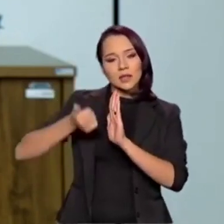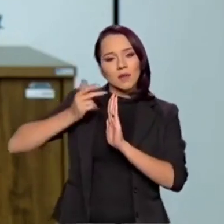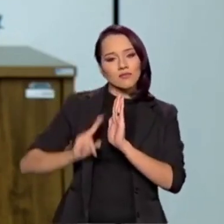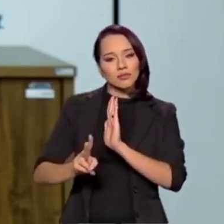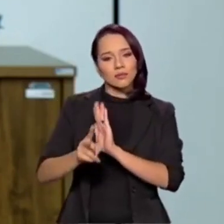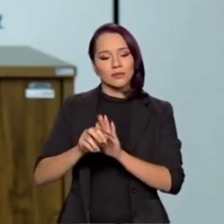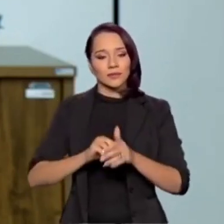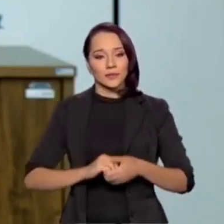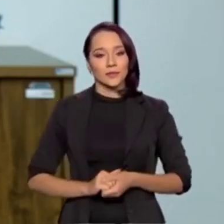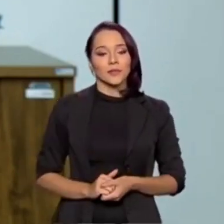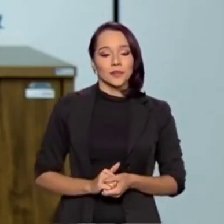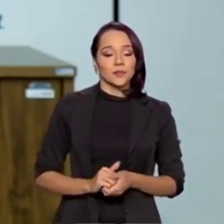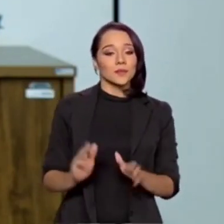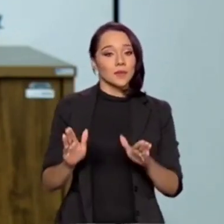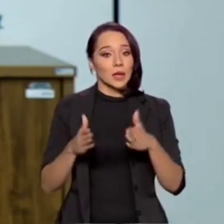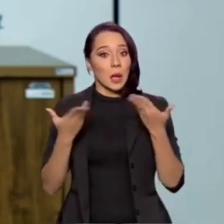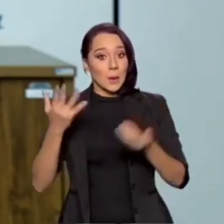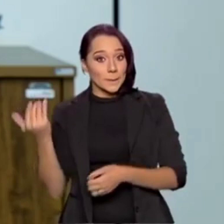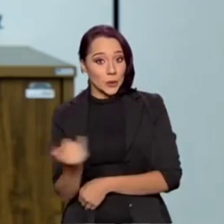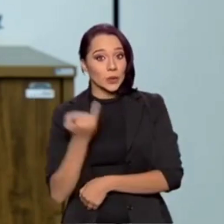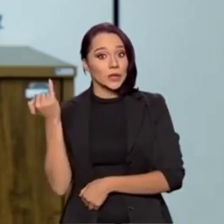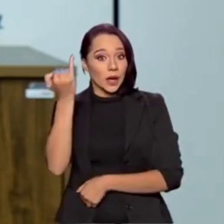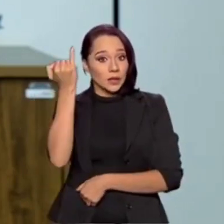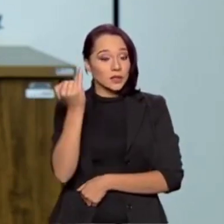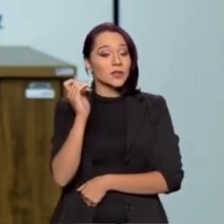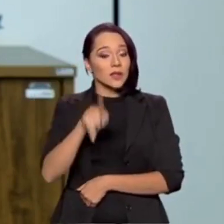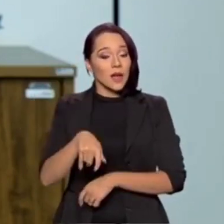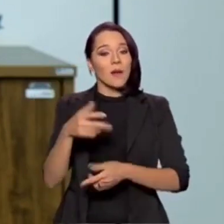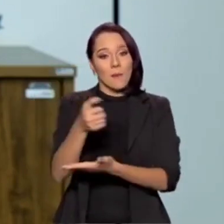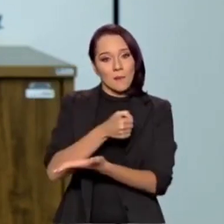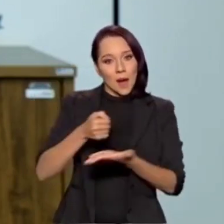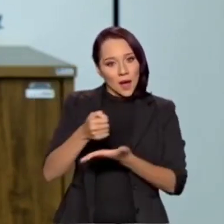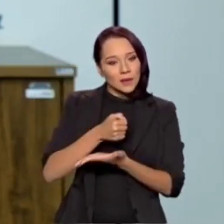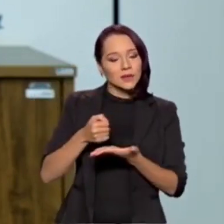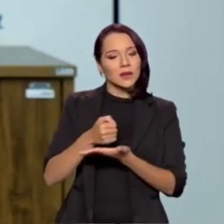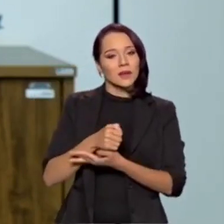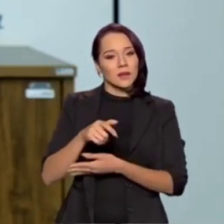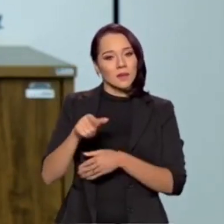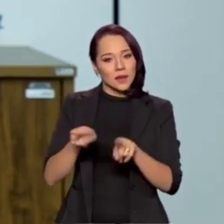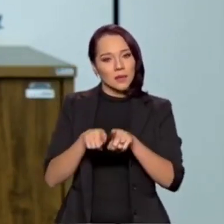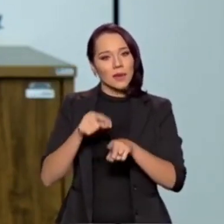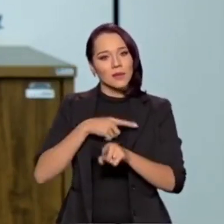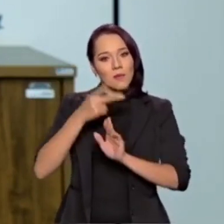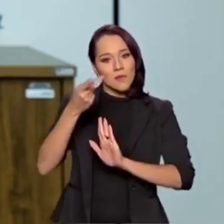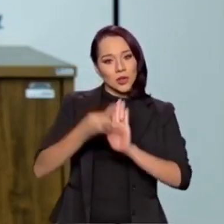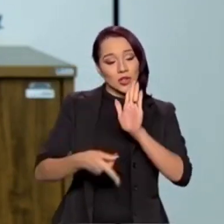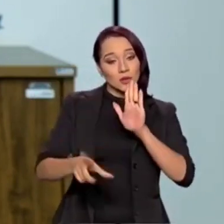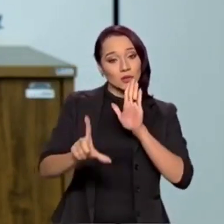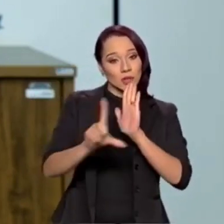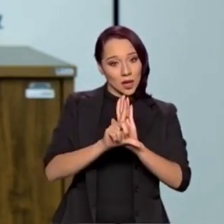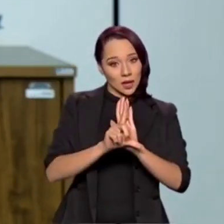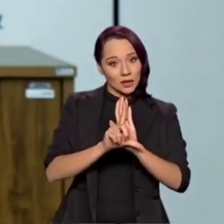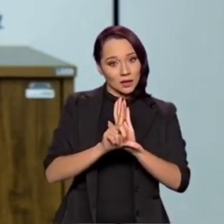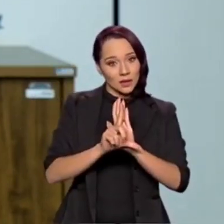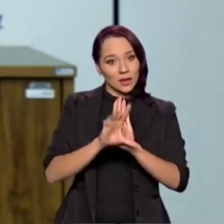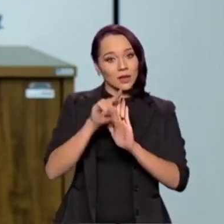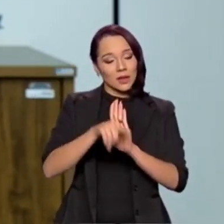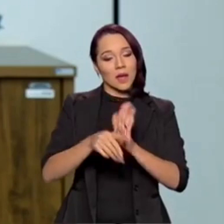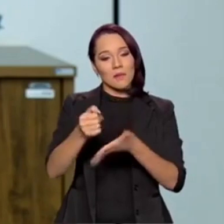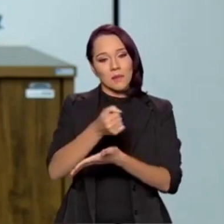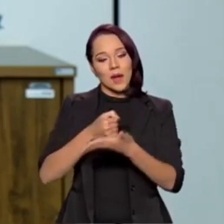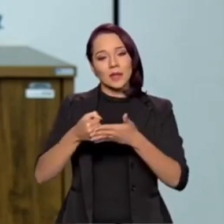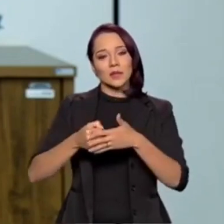continuada. Tão relevante que serviu de base para gerar um projeto de lei de base